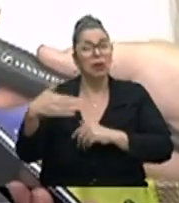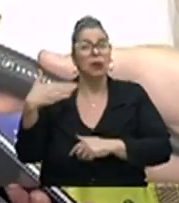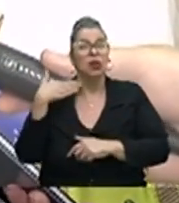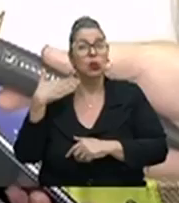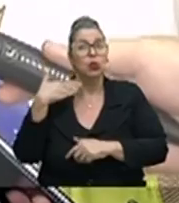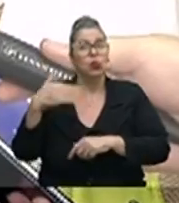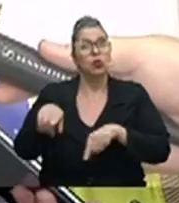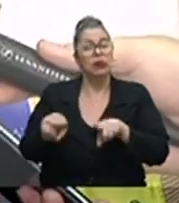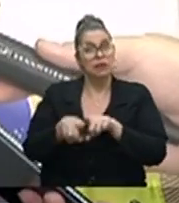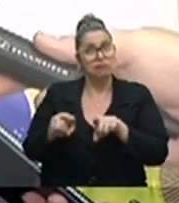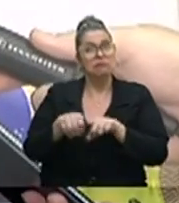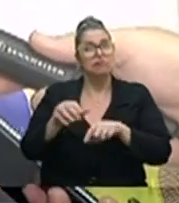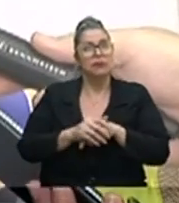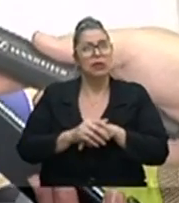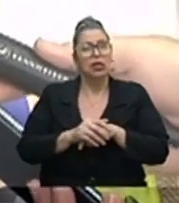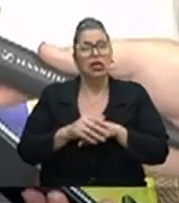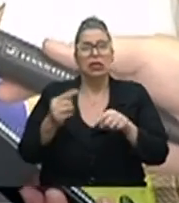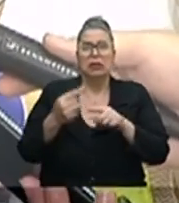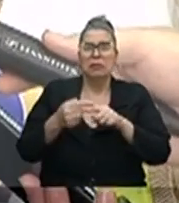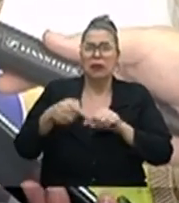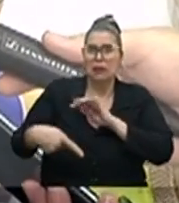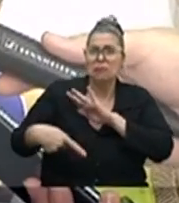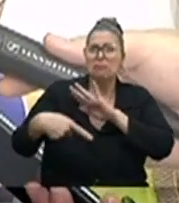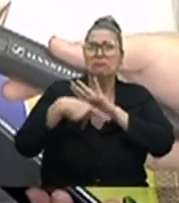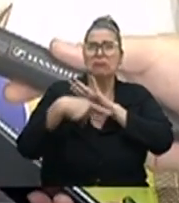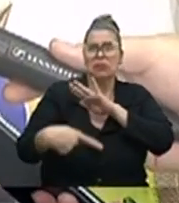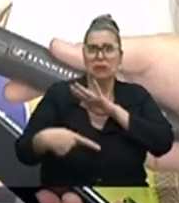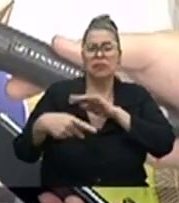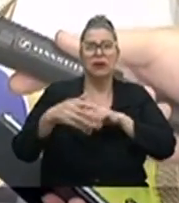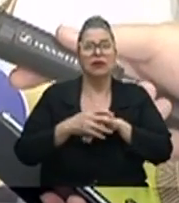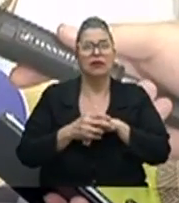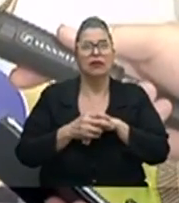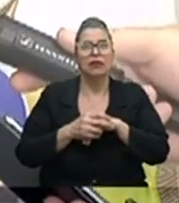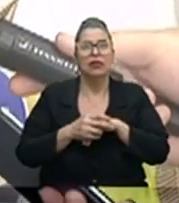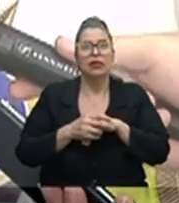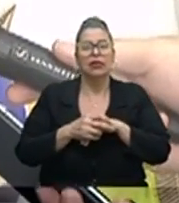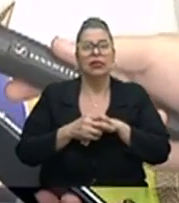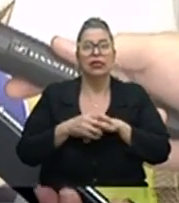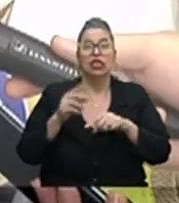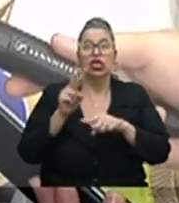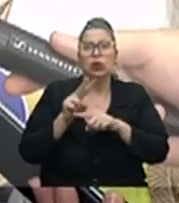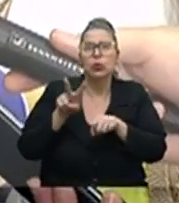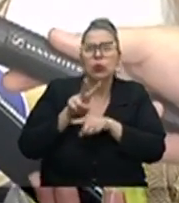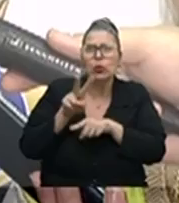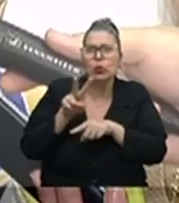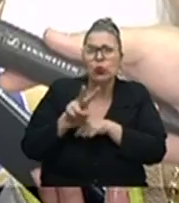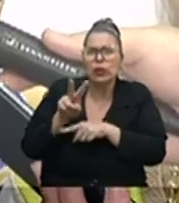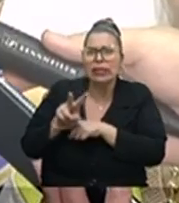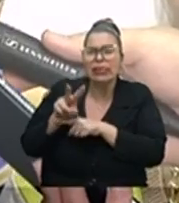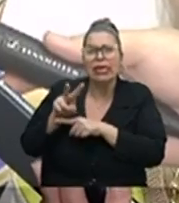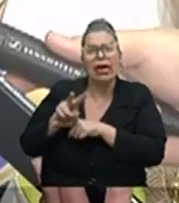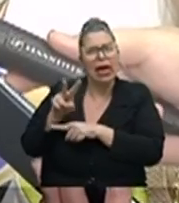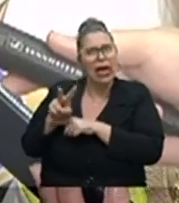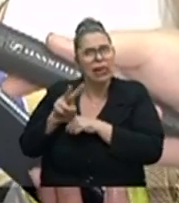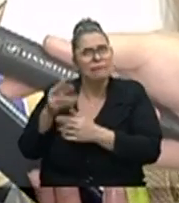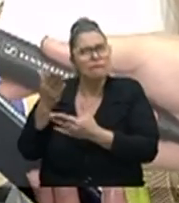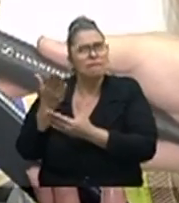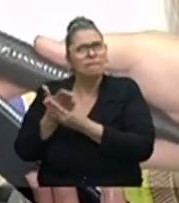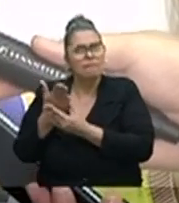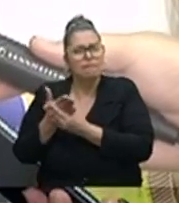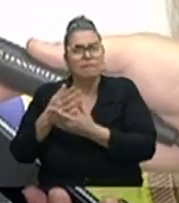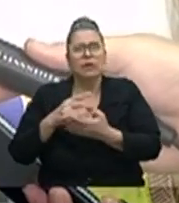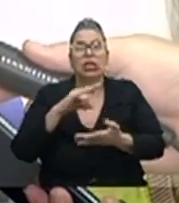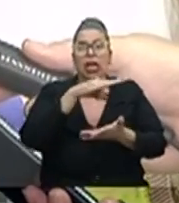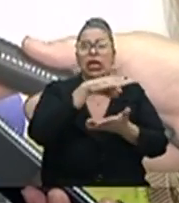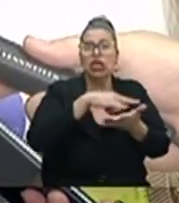trouxeram toda a sua luminosidade para que se examinassem os processos de registro